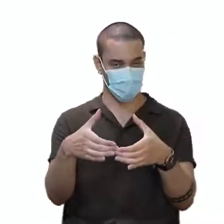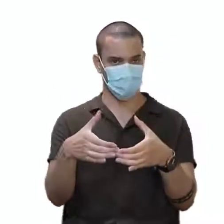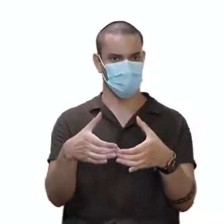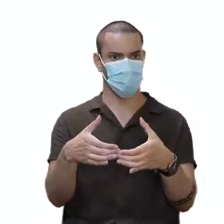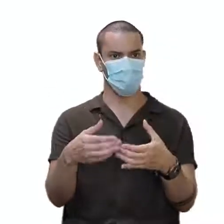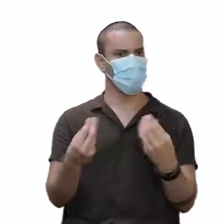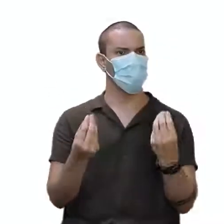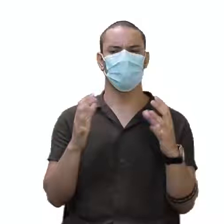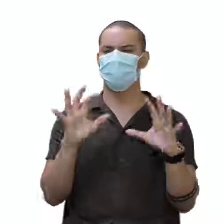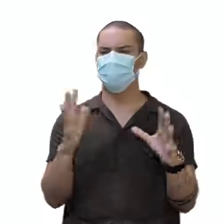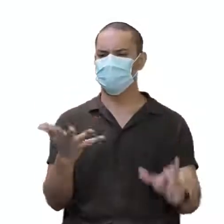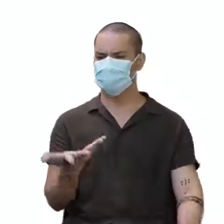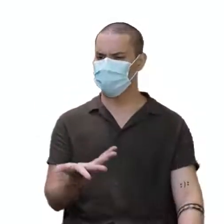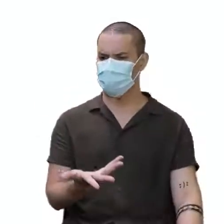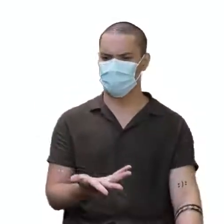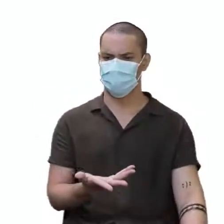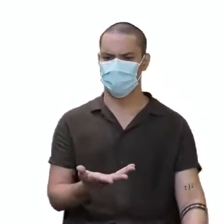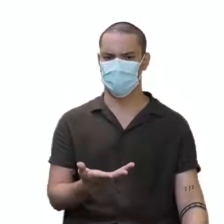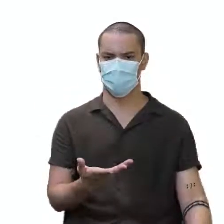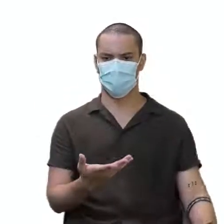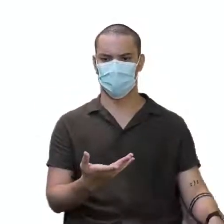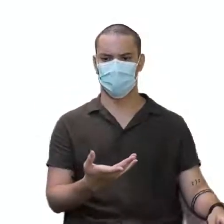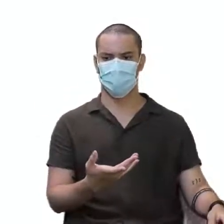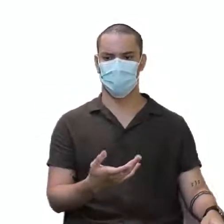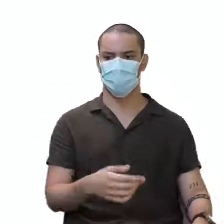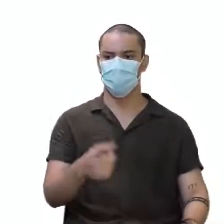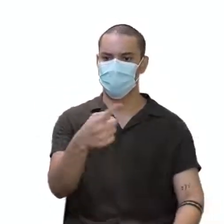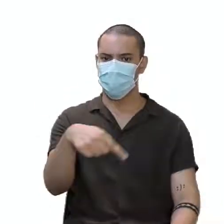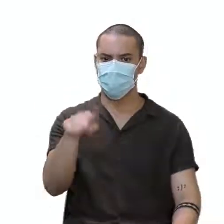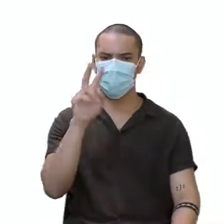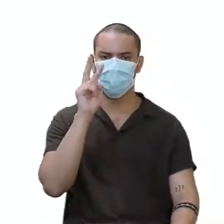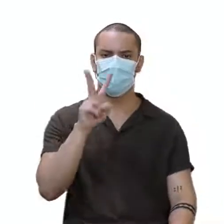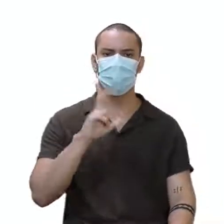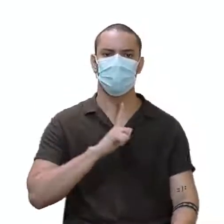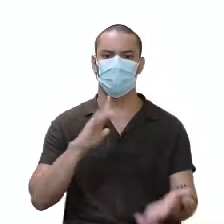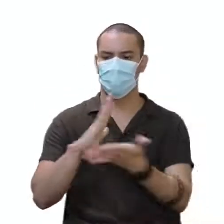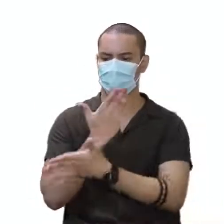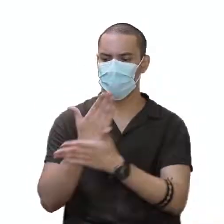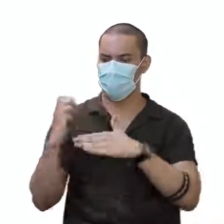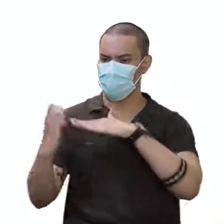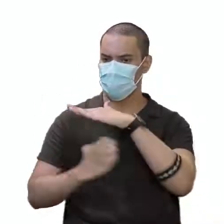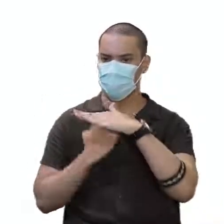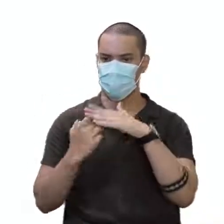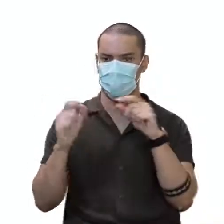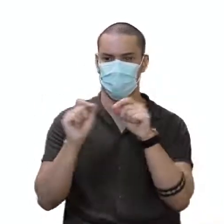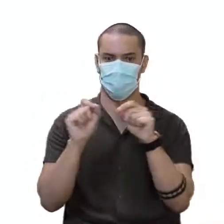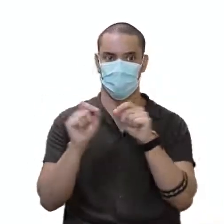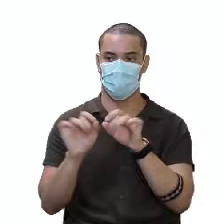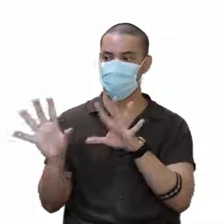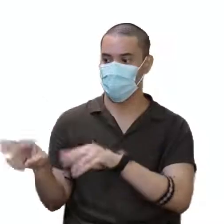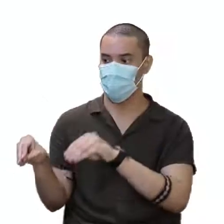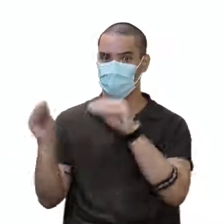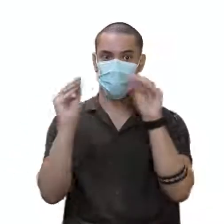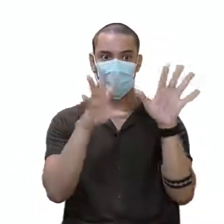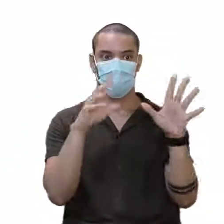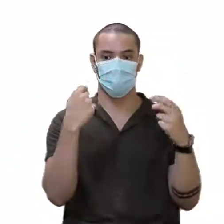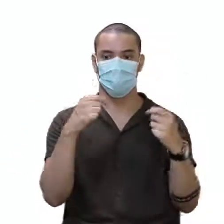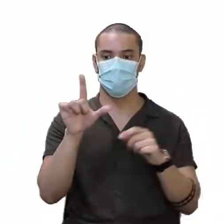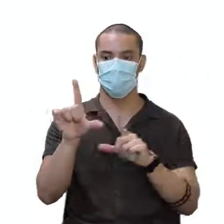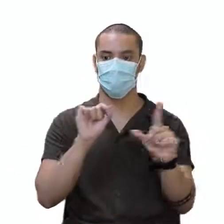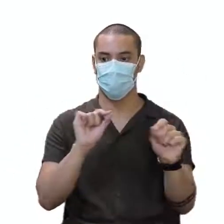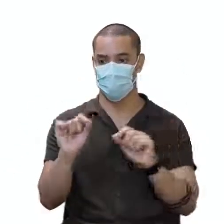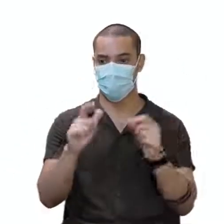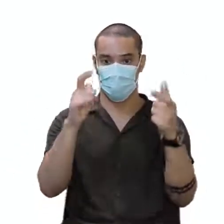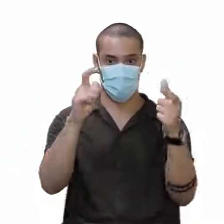comunidade. Já viu quando a gente existem algumas empresas que vão passar por um processo de mudança, eles precisam escolher